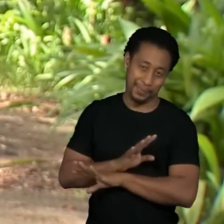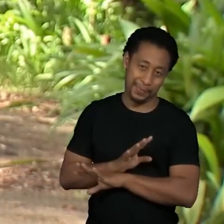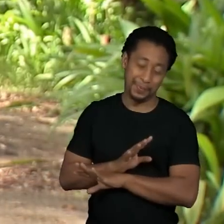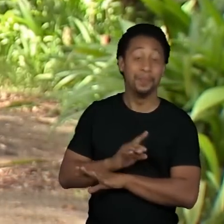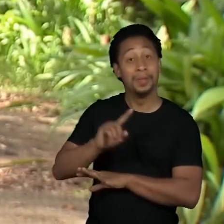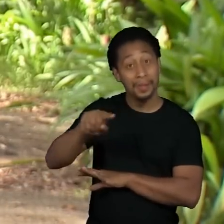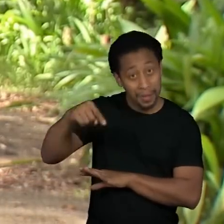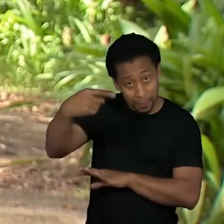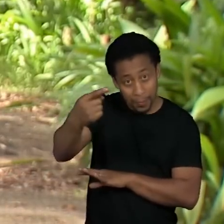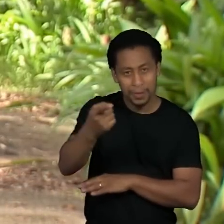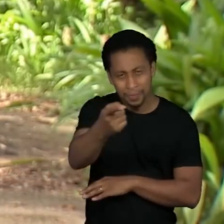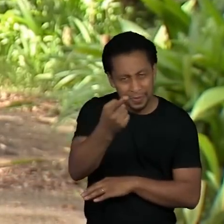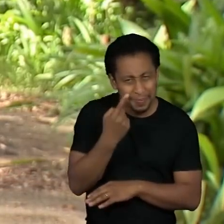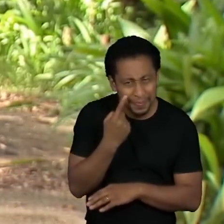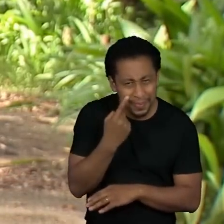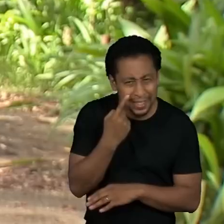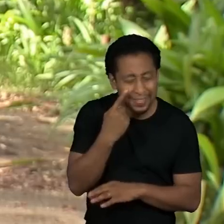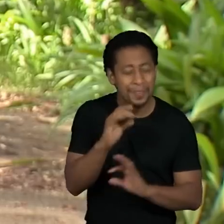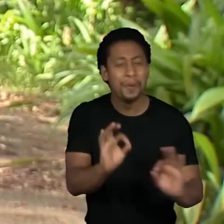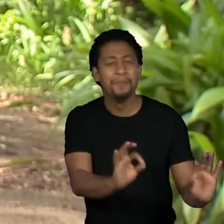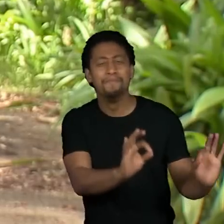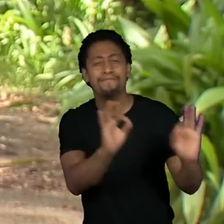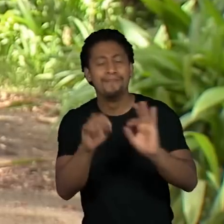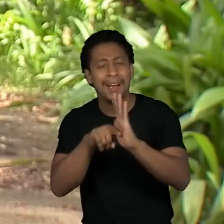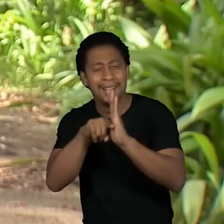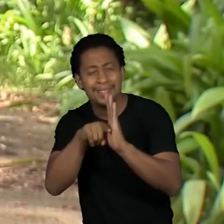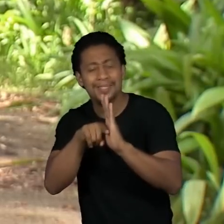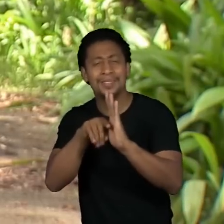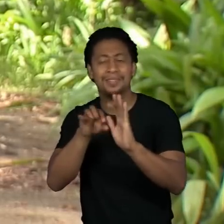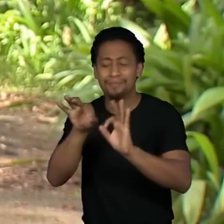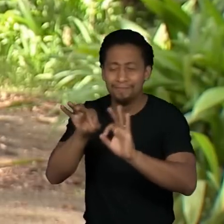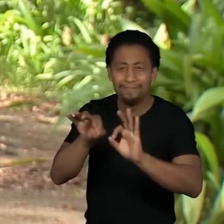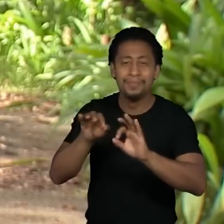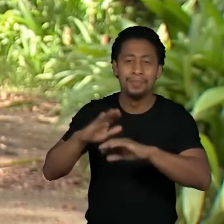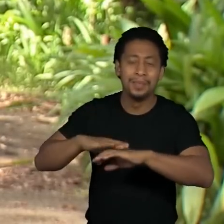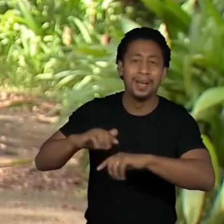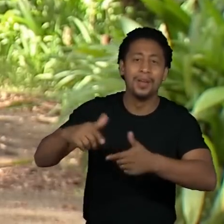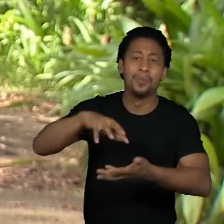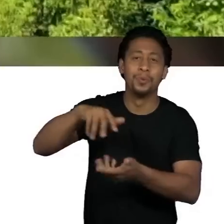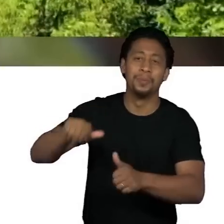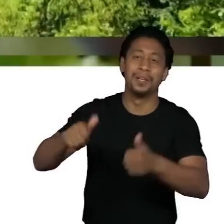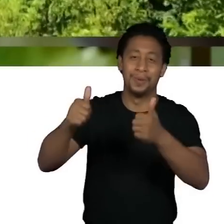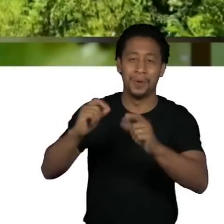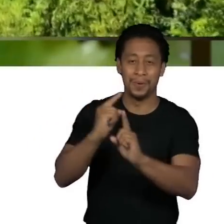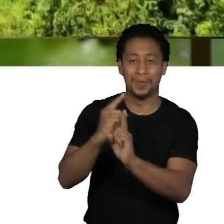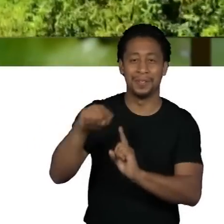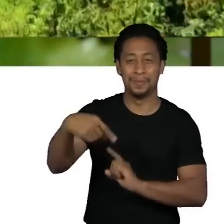acompanha ações, projetos e pesquisas por um mundo melhor. Até lá!